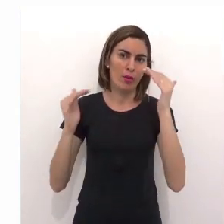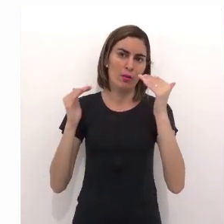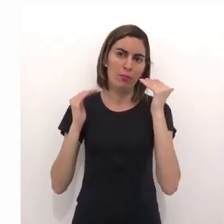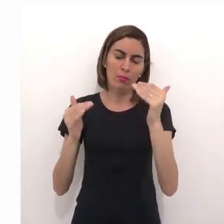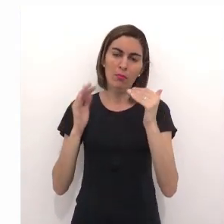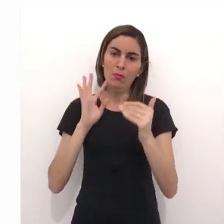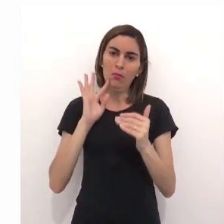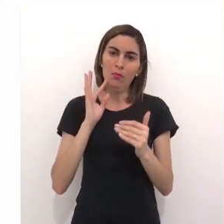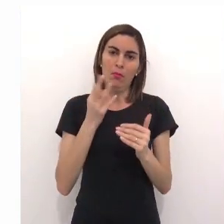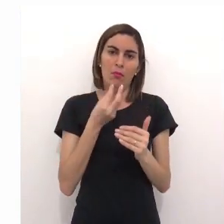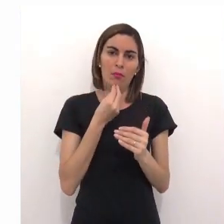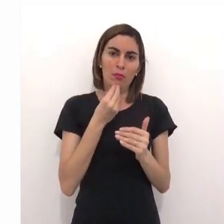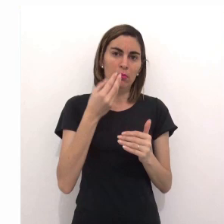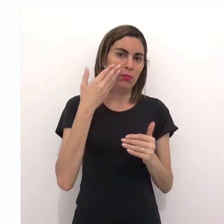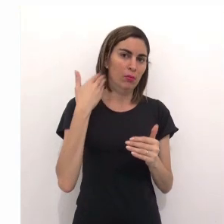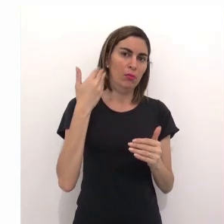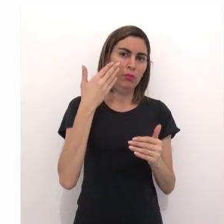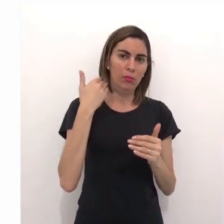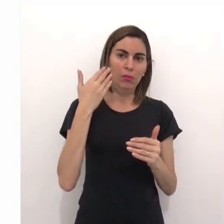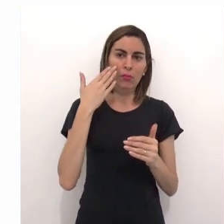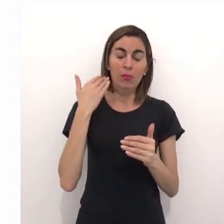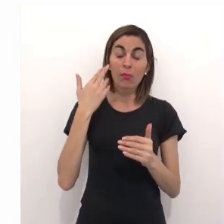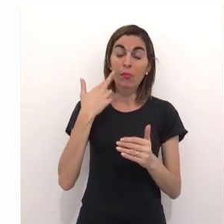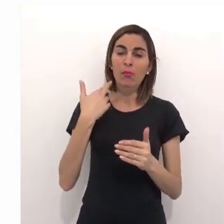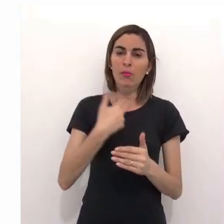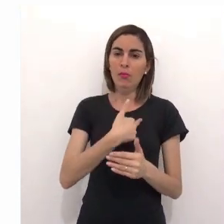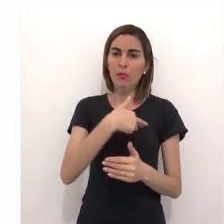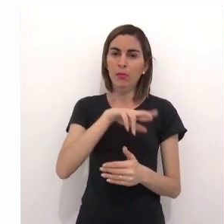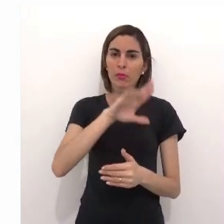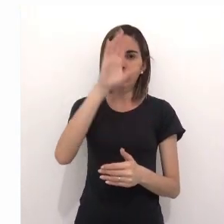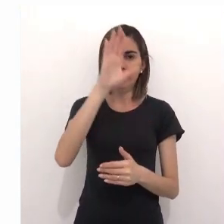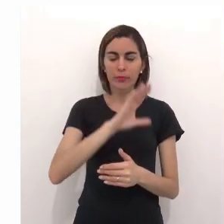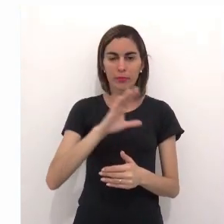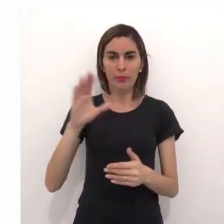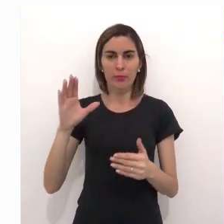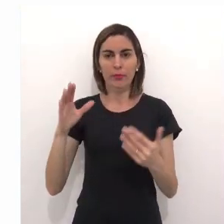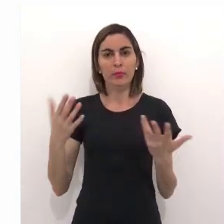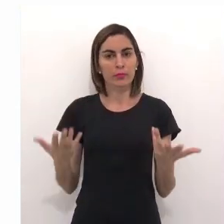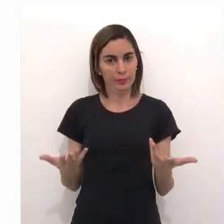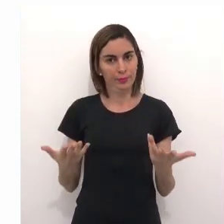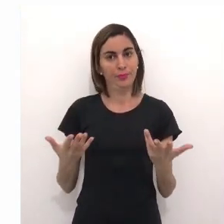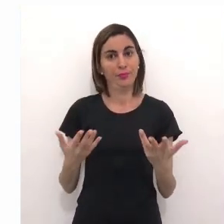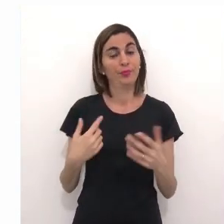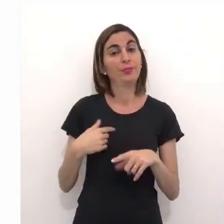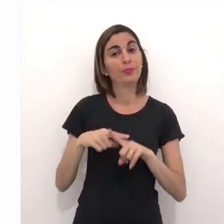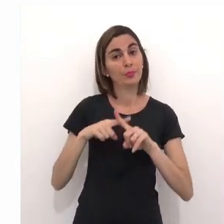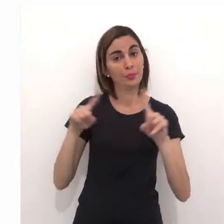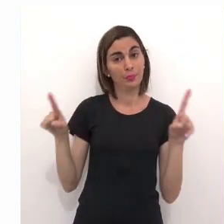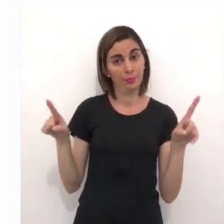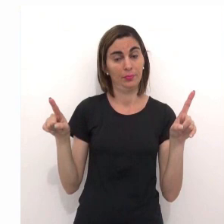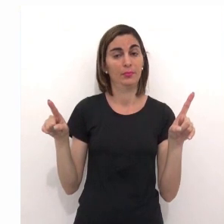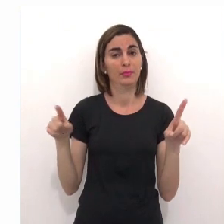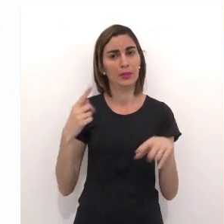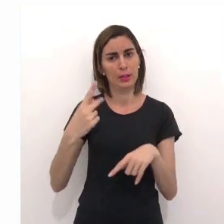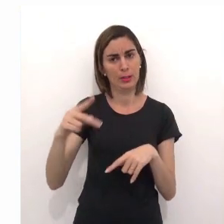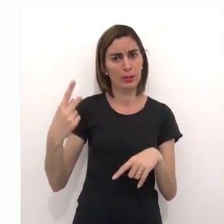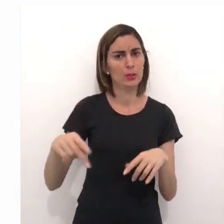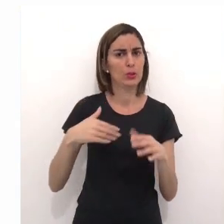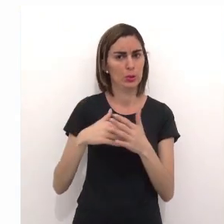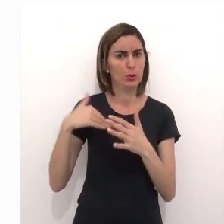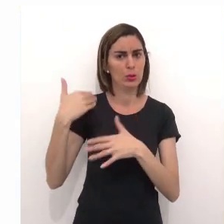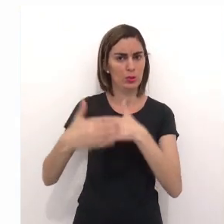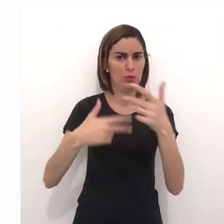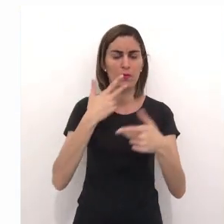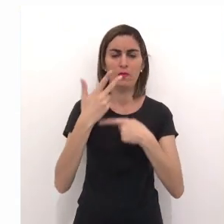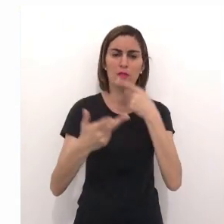obtendo conhecimento simplesmente da religião católica. Porém, estes últimos